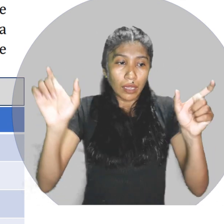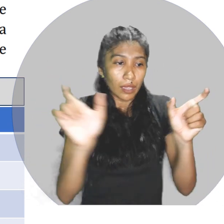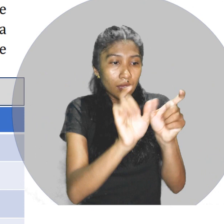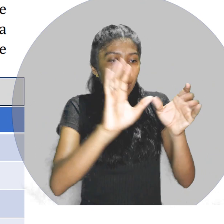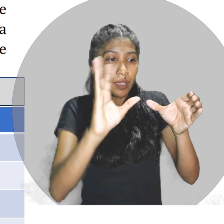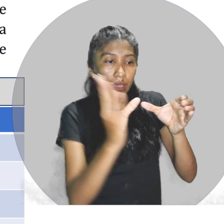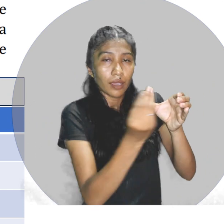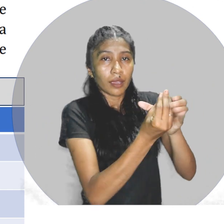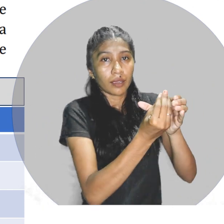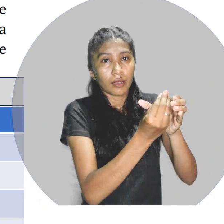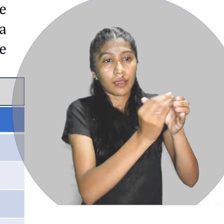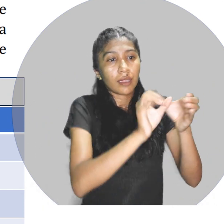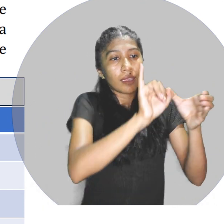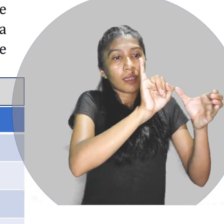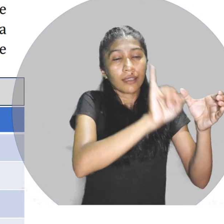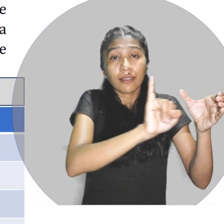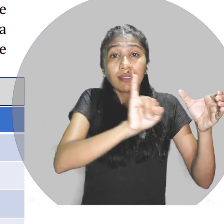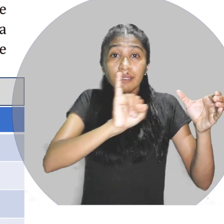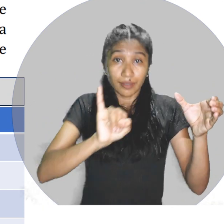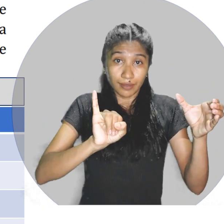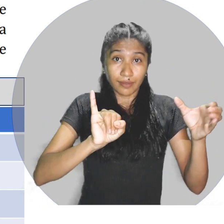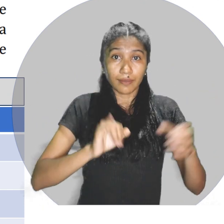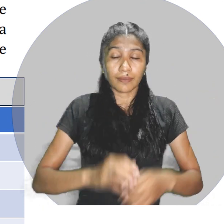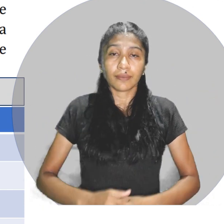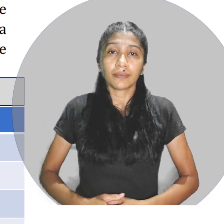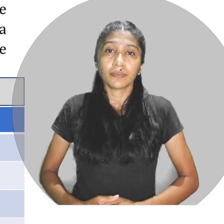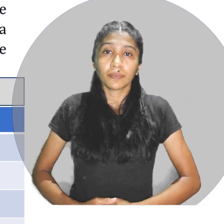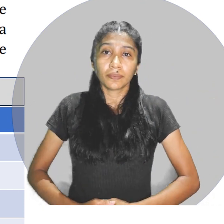em i.